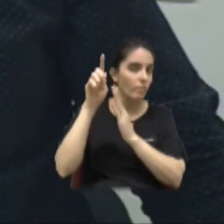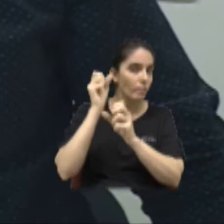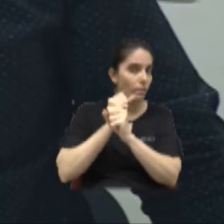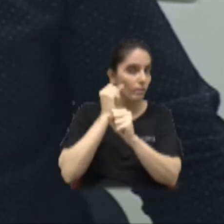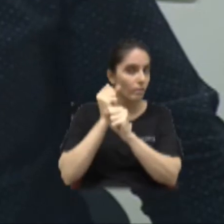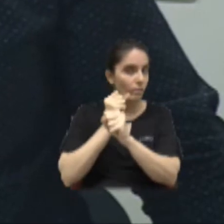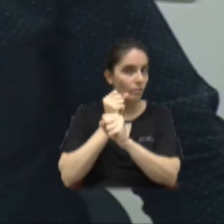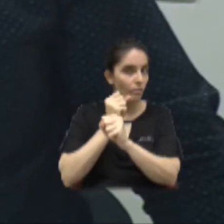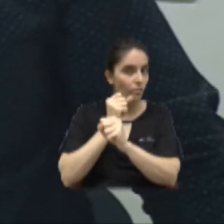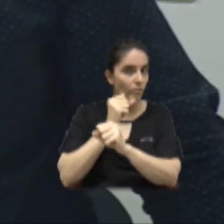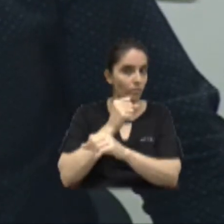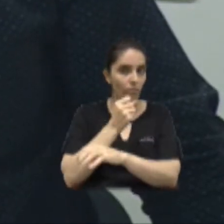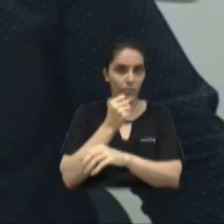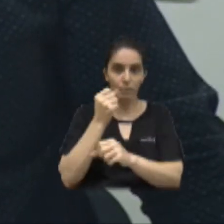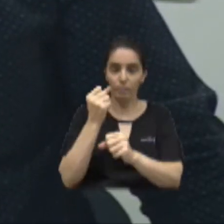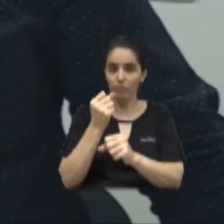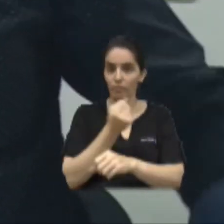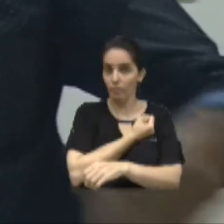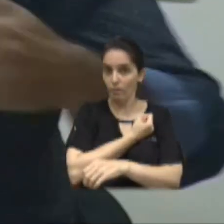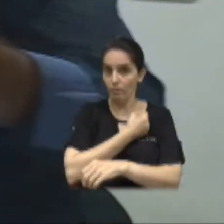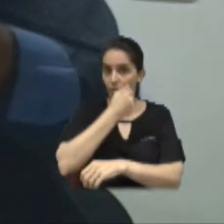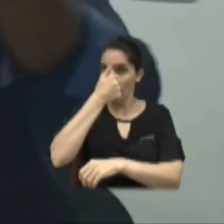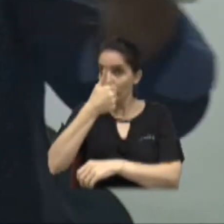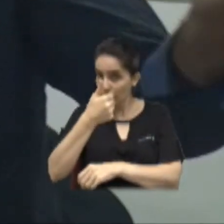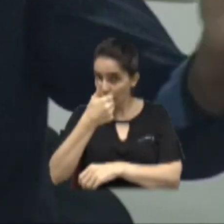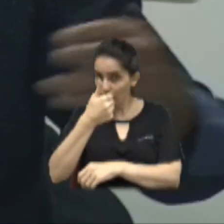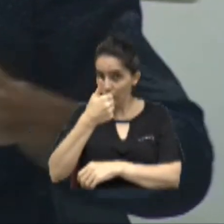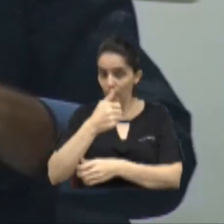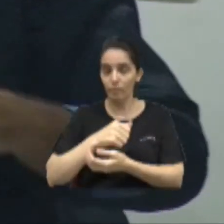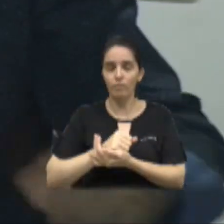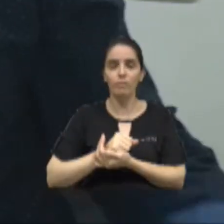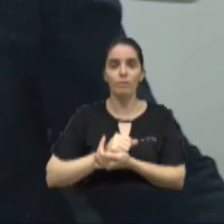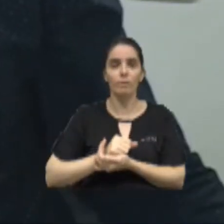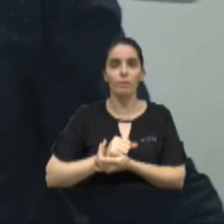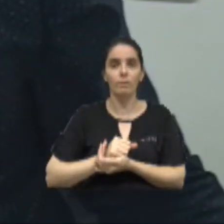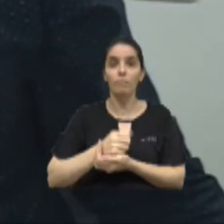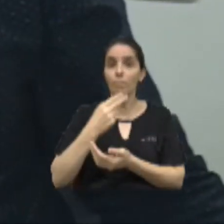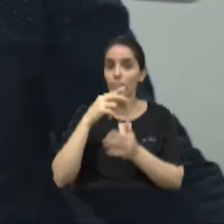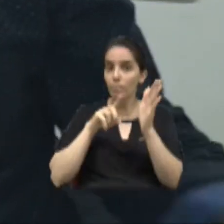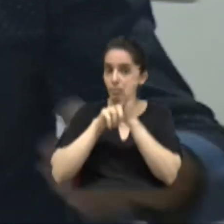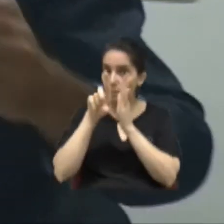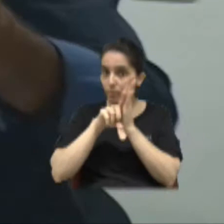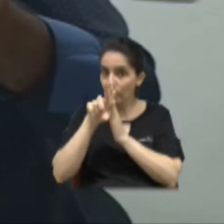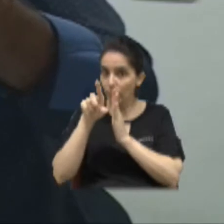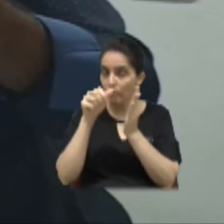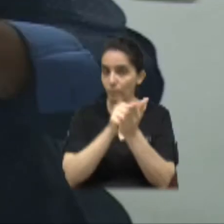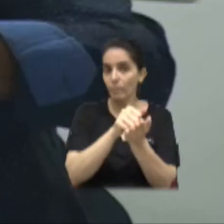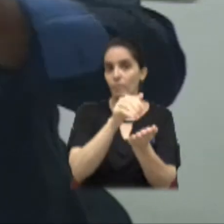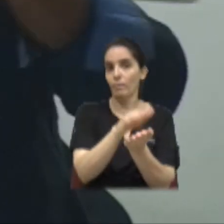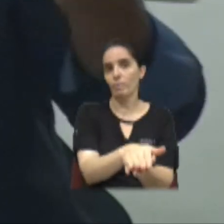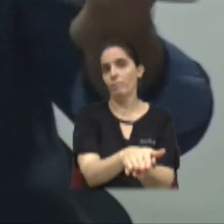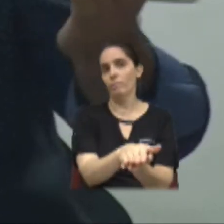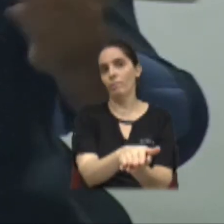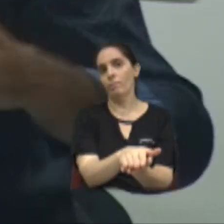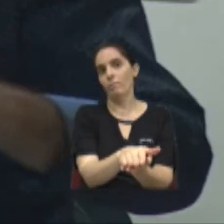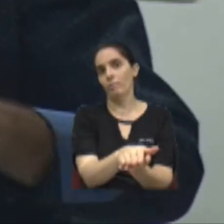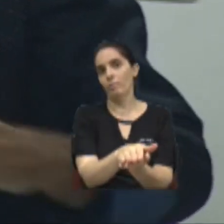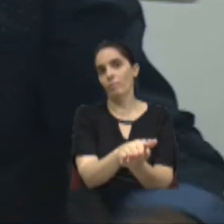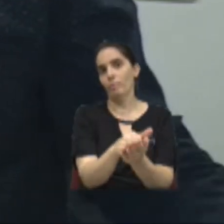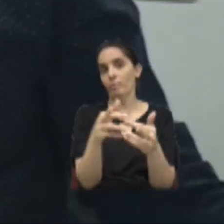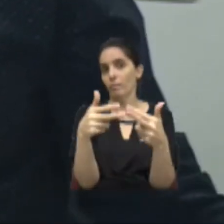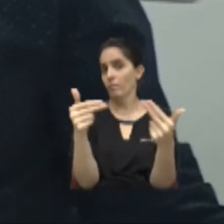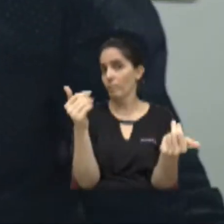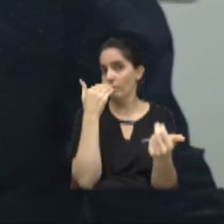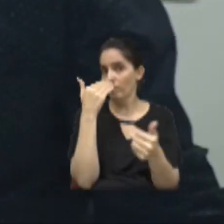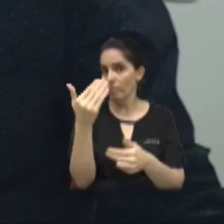o requerimento número 1, foi pedir sobre as multas. Então, muitos pediu depois, mas